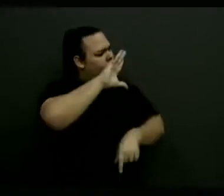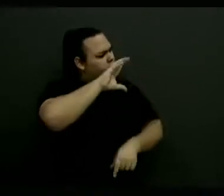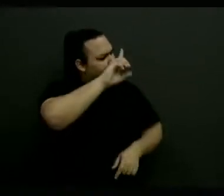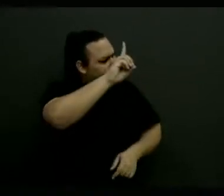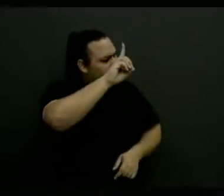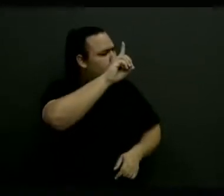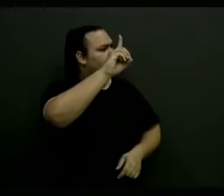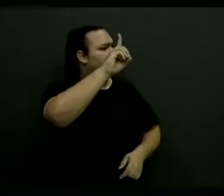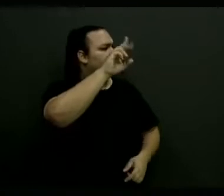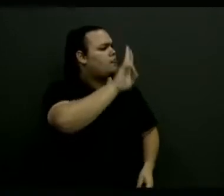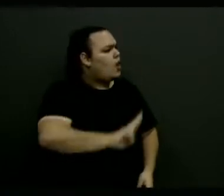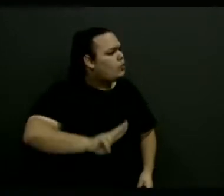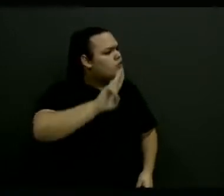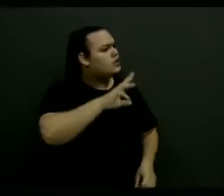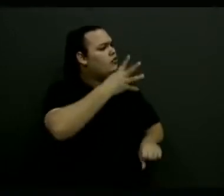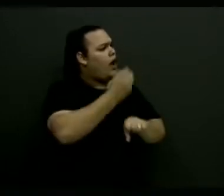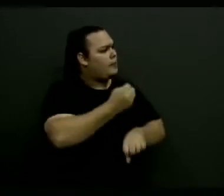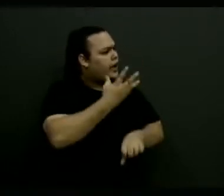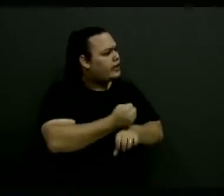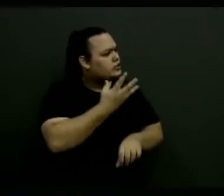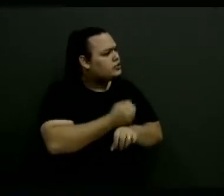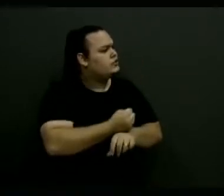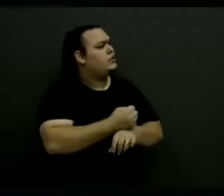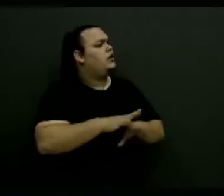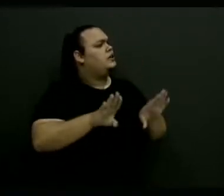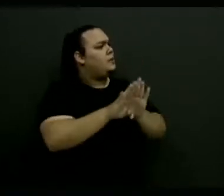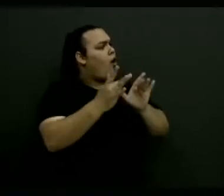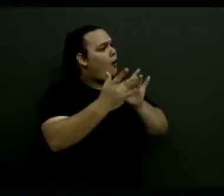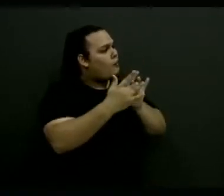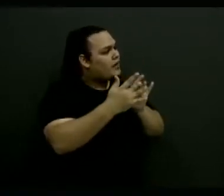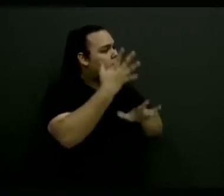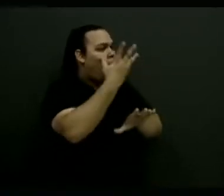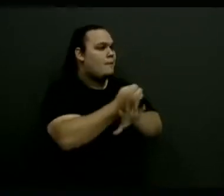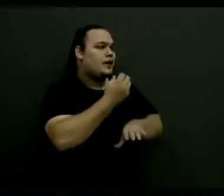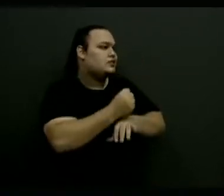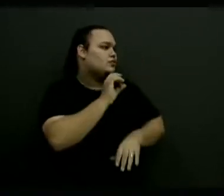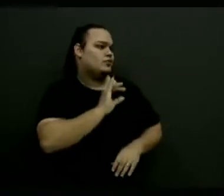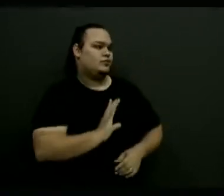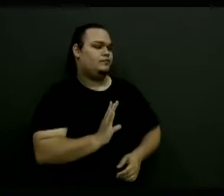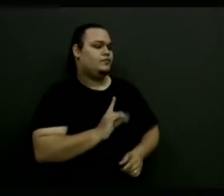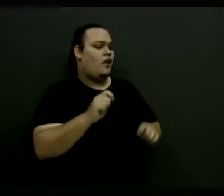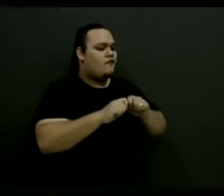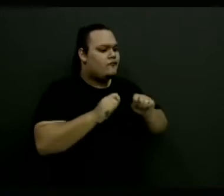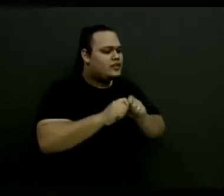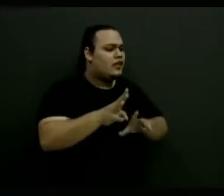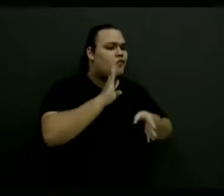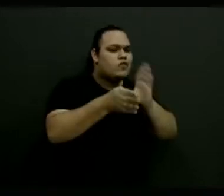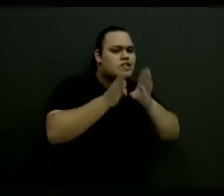Estamos nos relacionando com as pessoas. E através do Facebook e